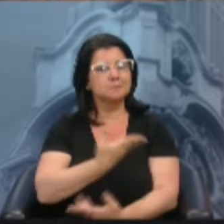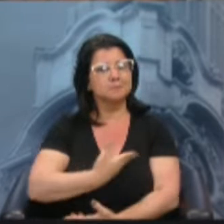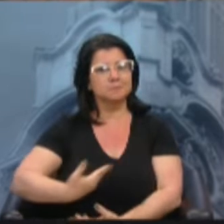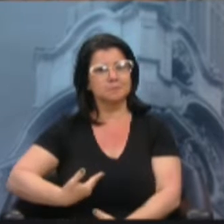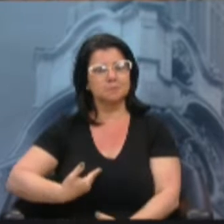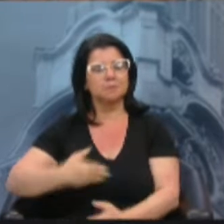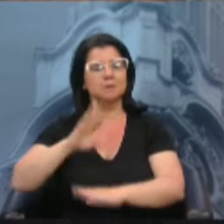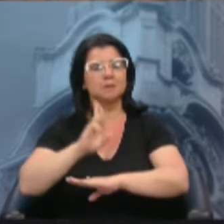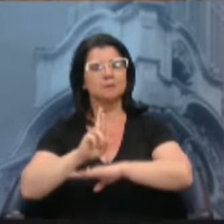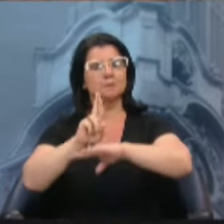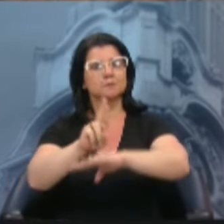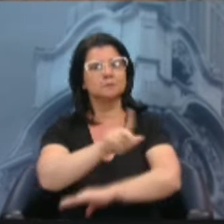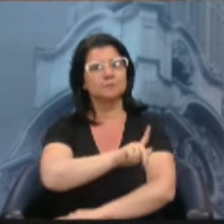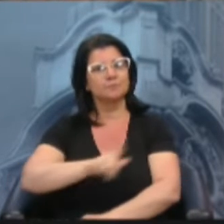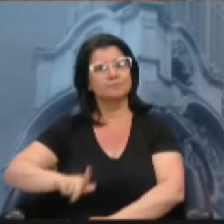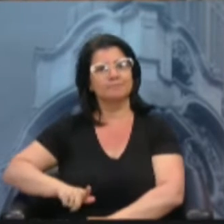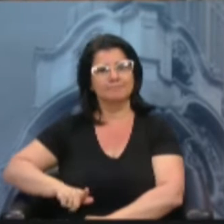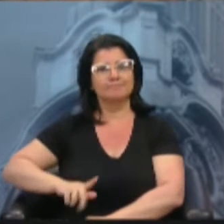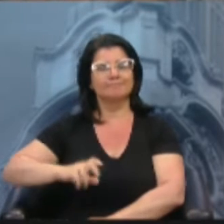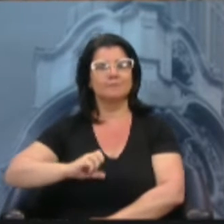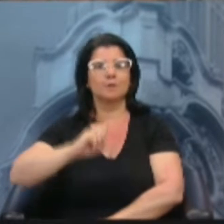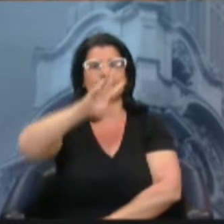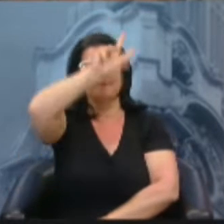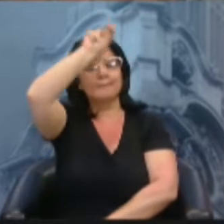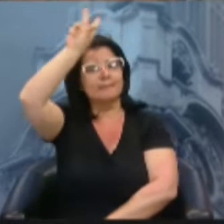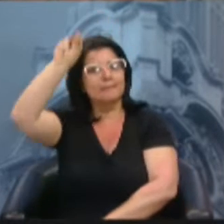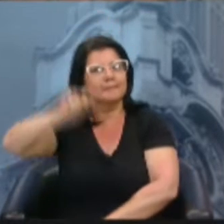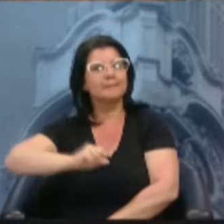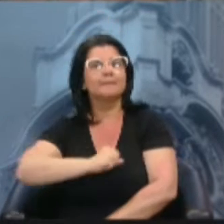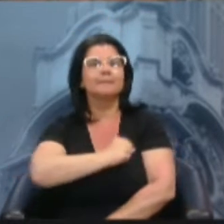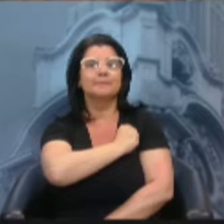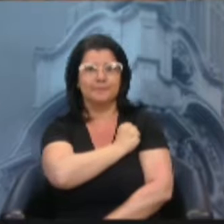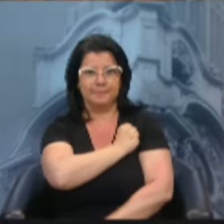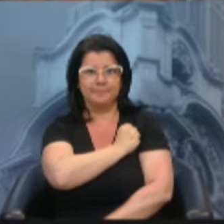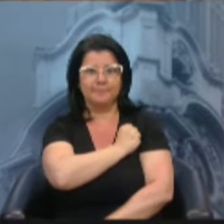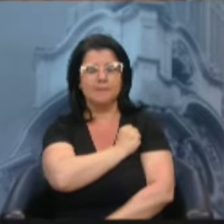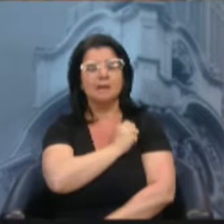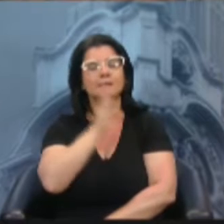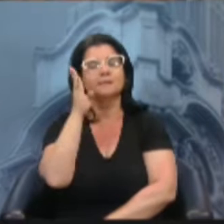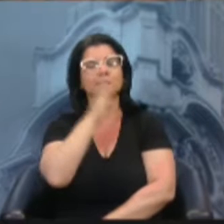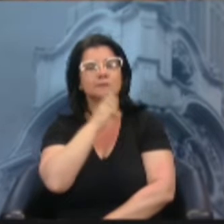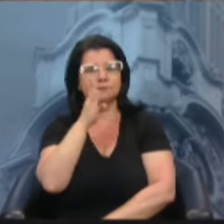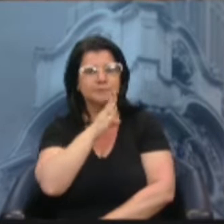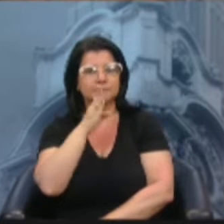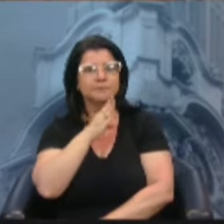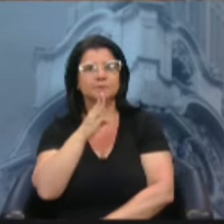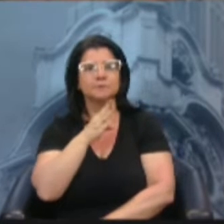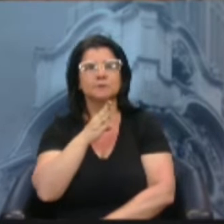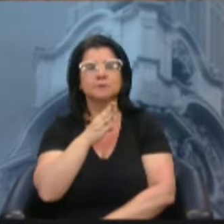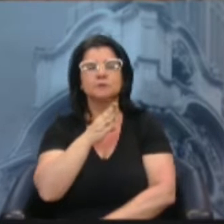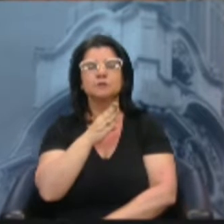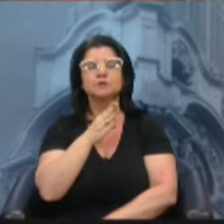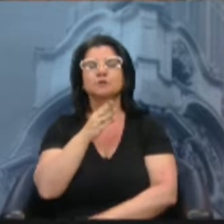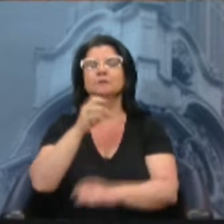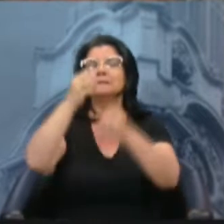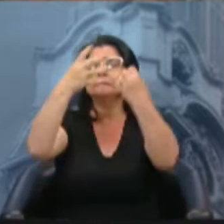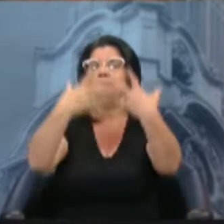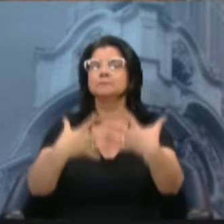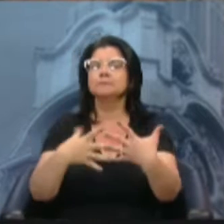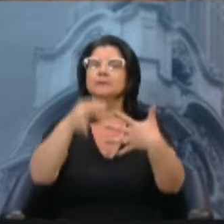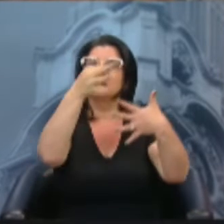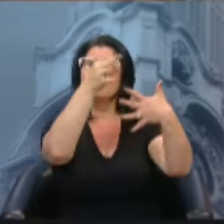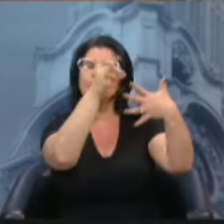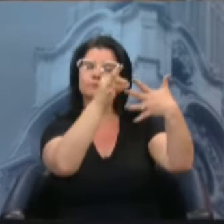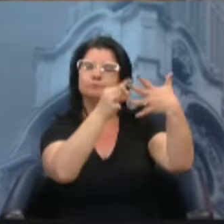governo, do prefeito Sebastião Melo, queria só rapidamente elucidar alguns pontos